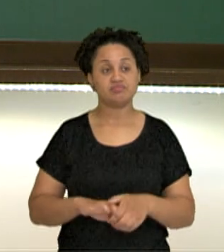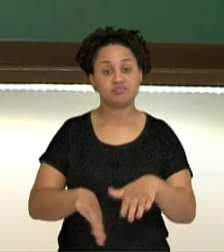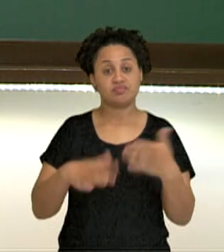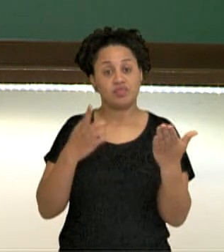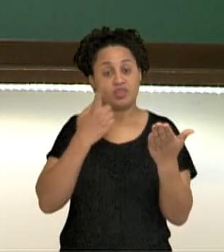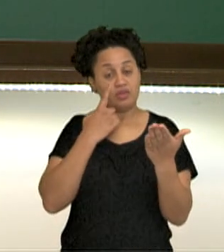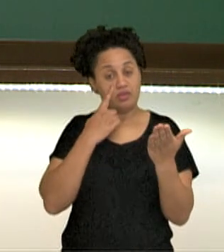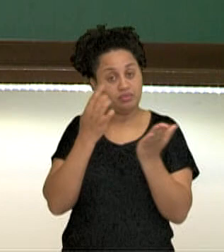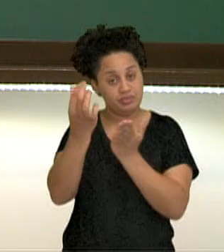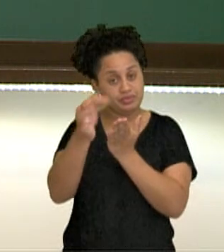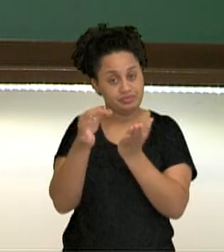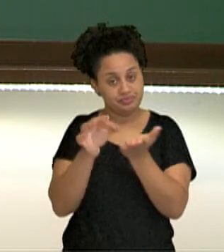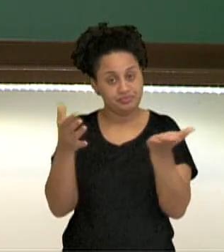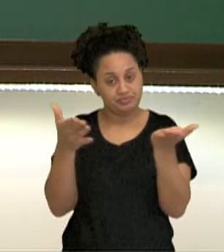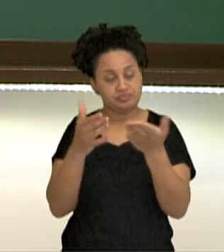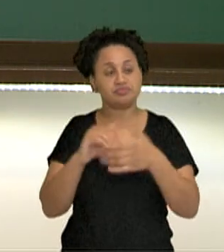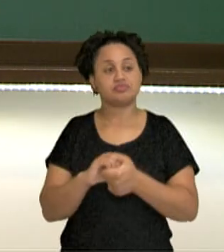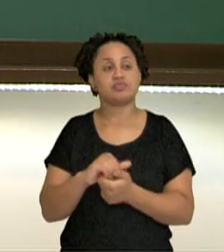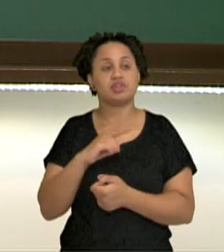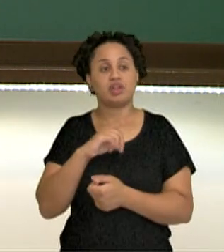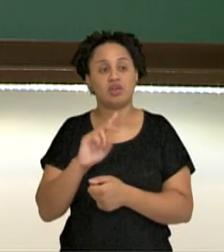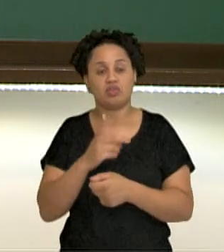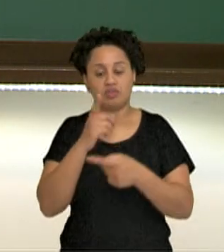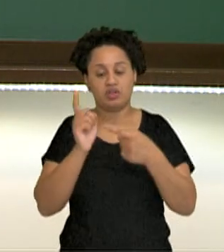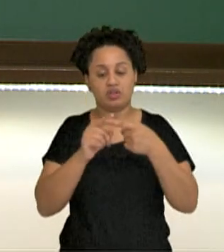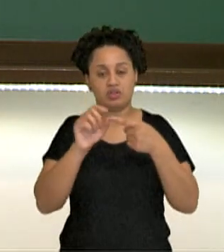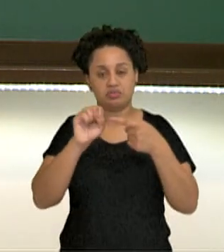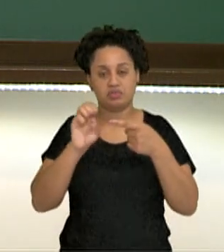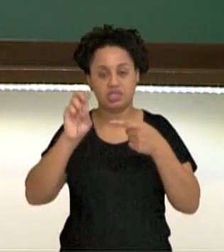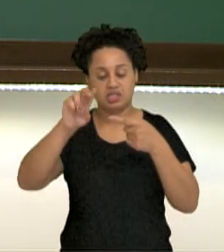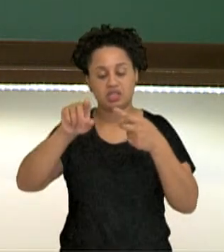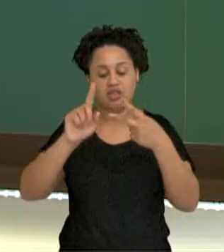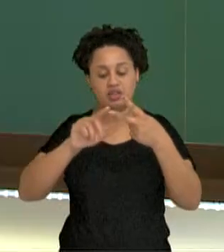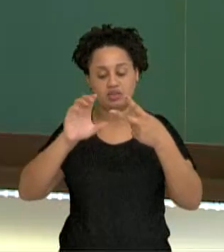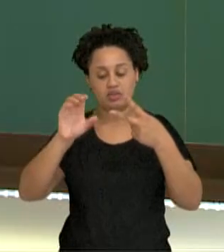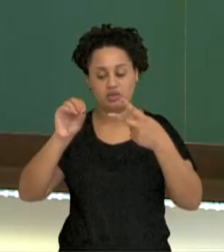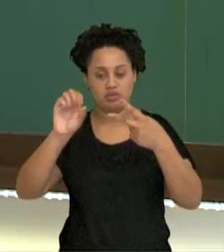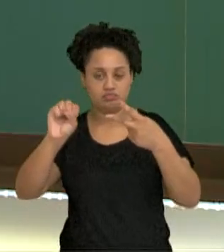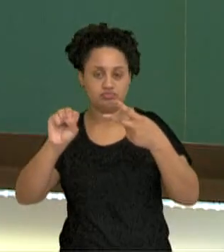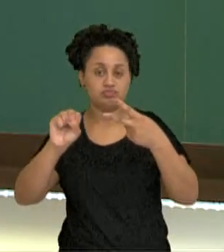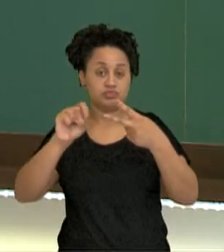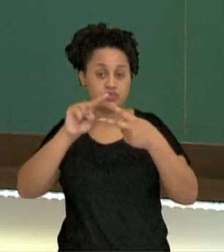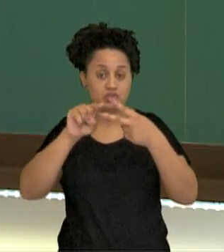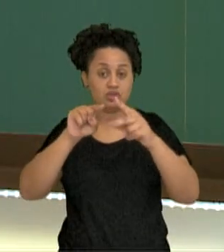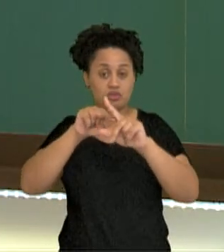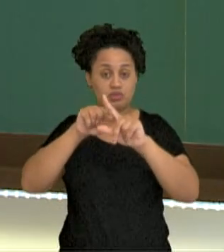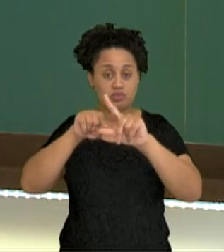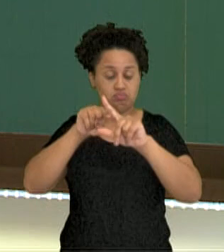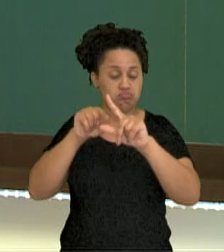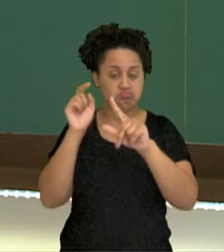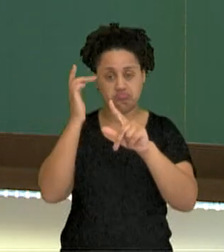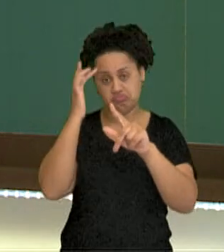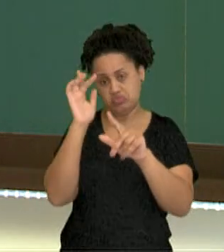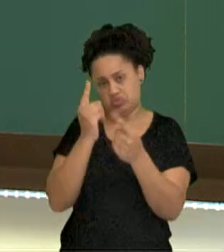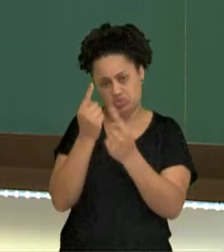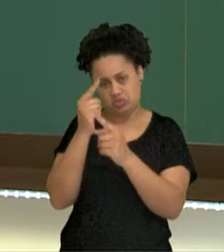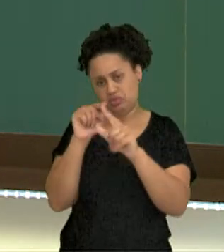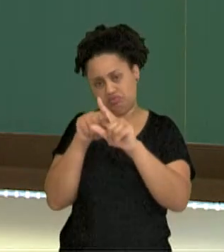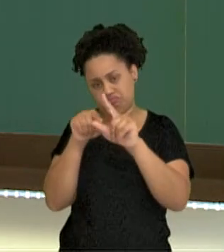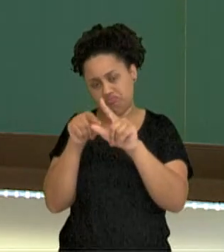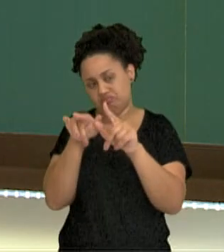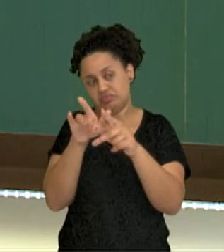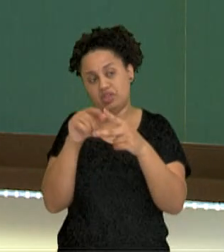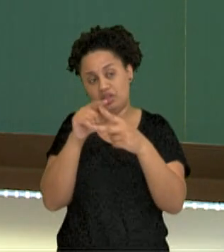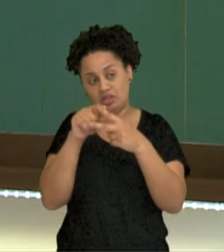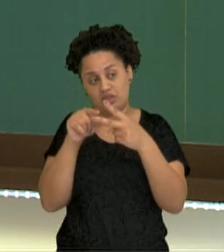Vamos lá então, turminha. Aqui eu tenho os valores de seno e de cosseno de um ângulo, que eu não sei, né, qual que ângulo que é. Eu